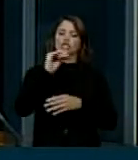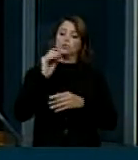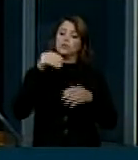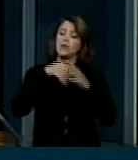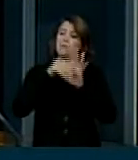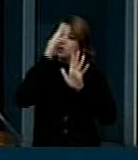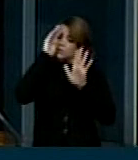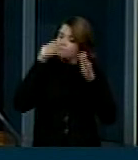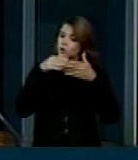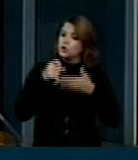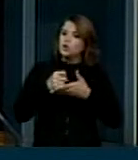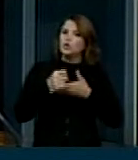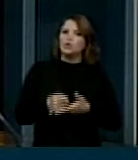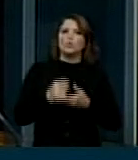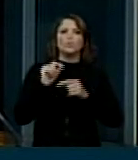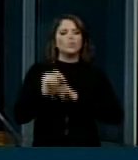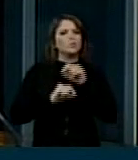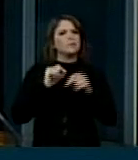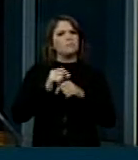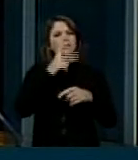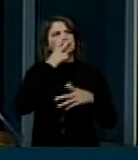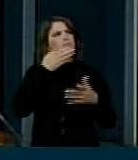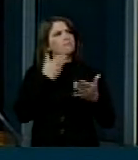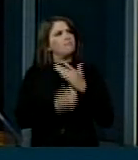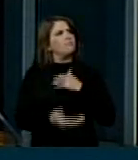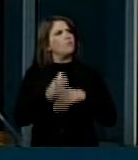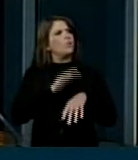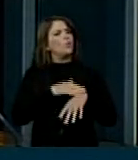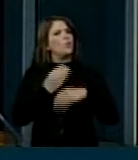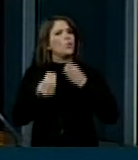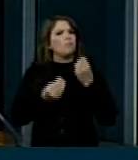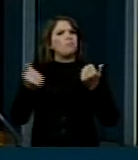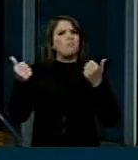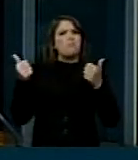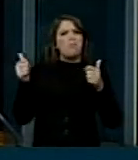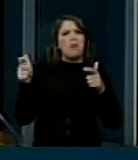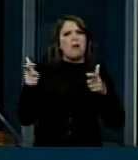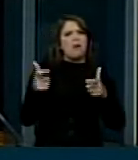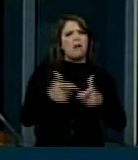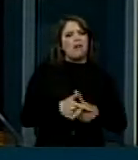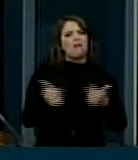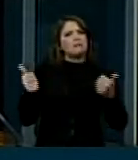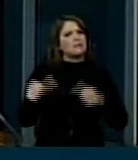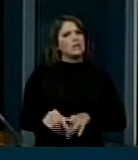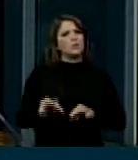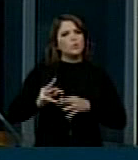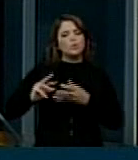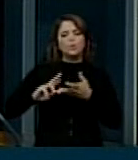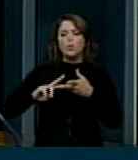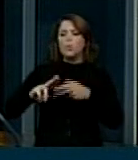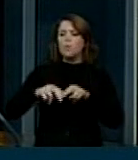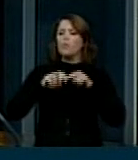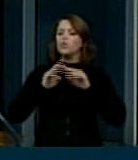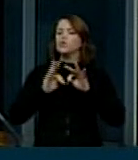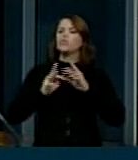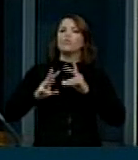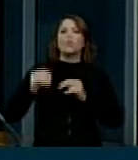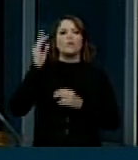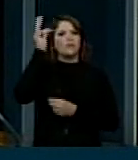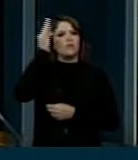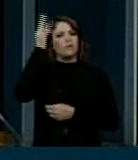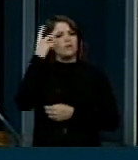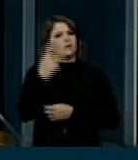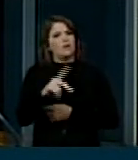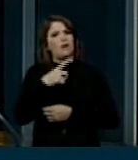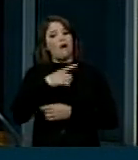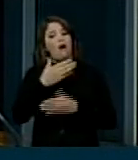linha de pensamento, ficou perdida no tempo, caiu por terra todas as razões e suas teorias que